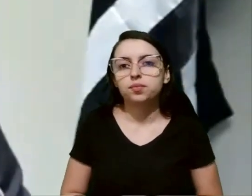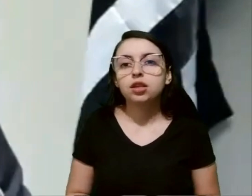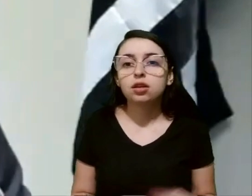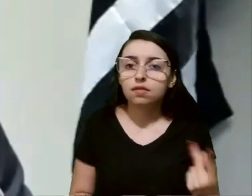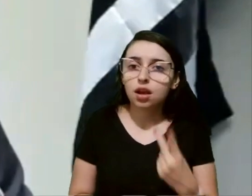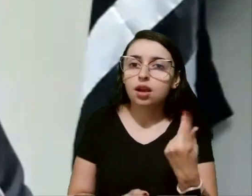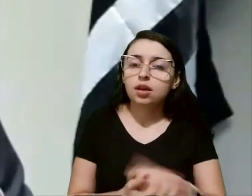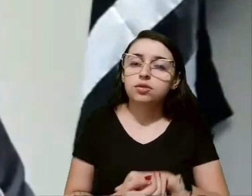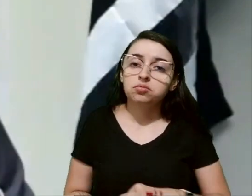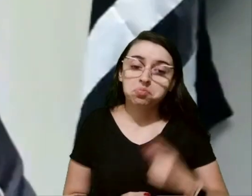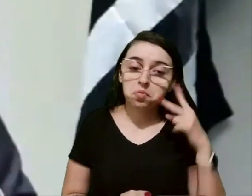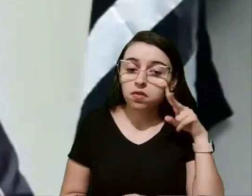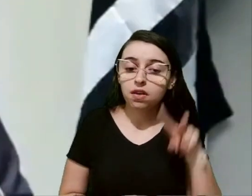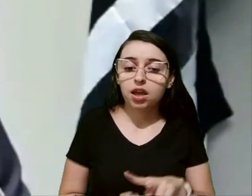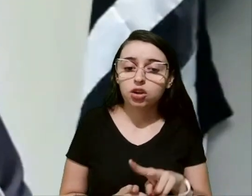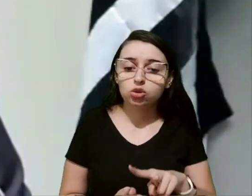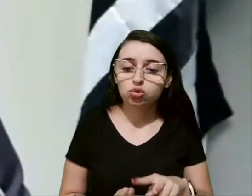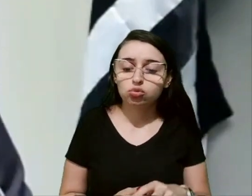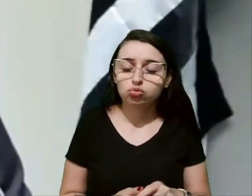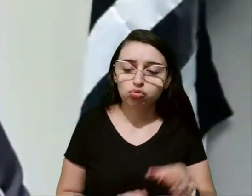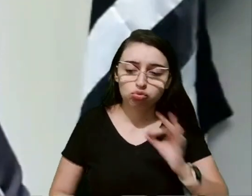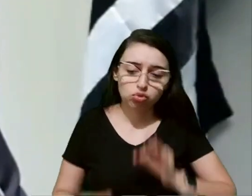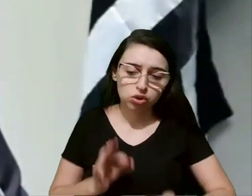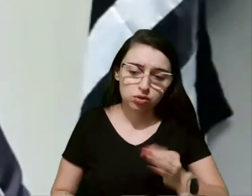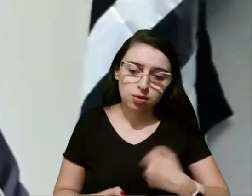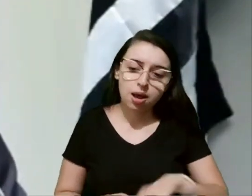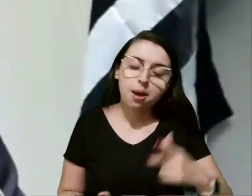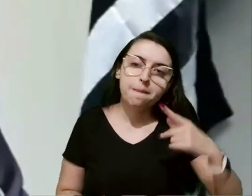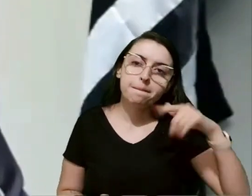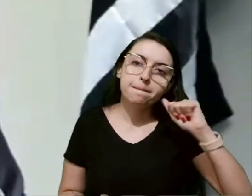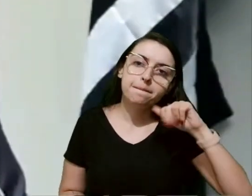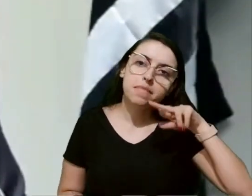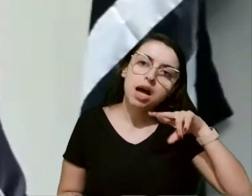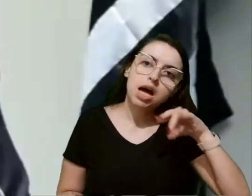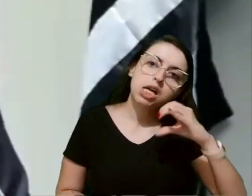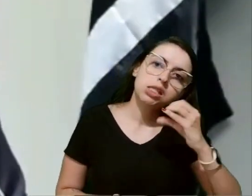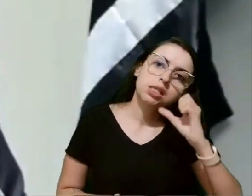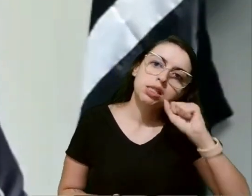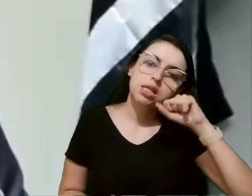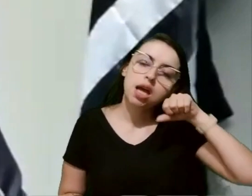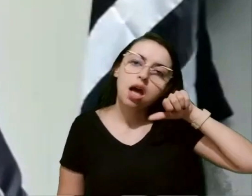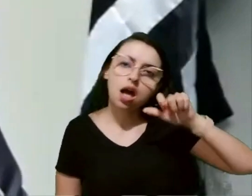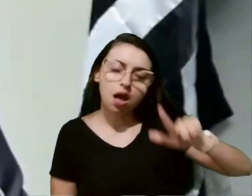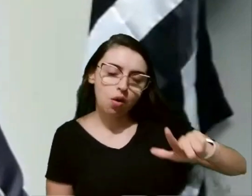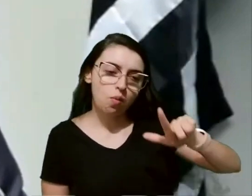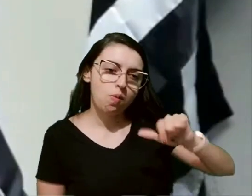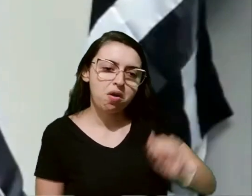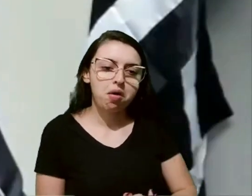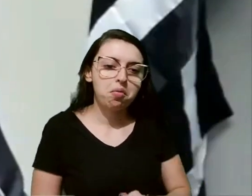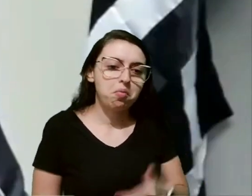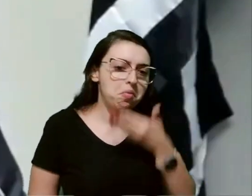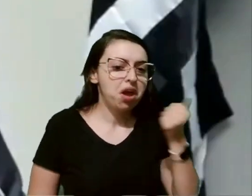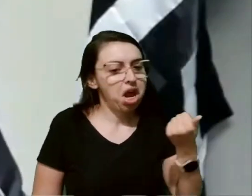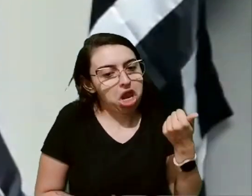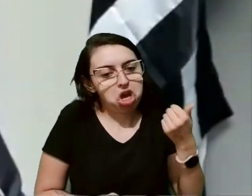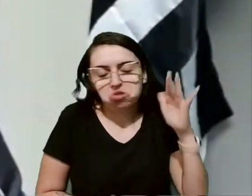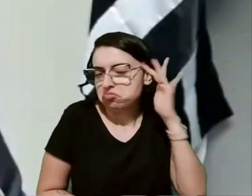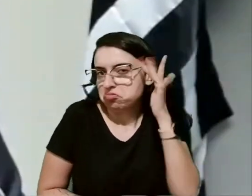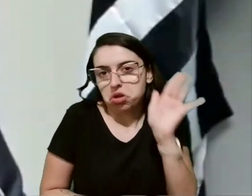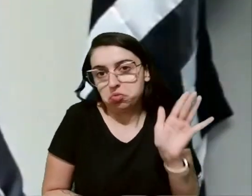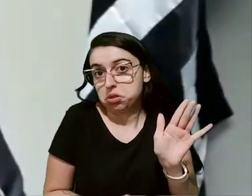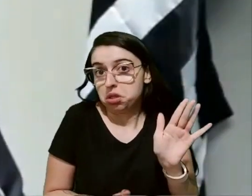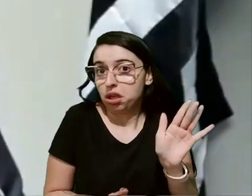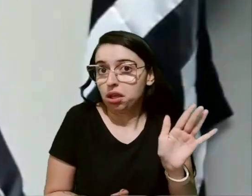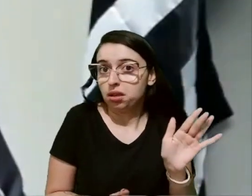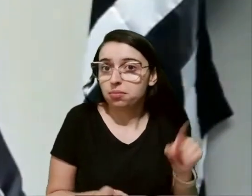válida, do meu ponto de vista, juridicamente racional, né. Dizer que é a melhor ou não, não sei, francamente, não sou criminalista, mas,